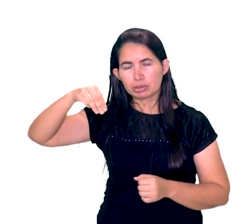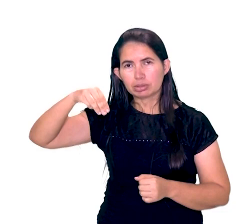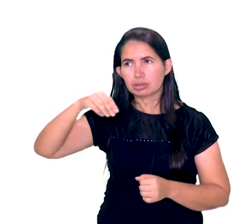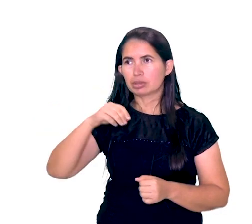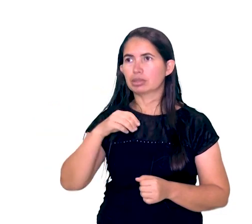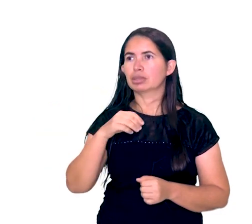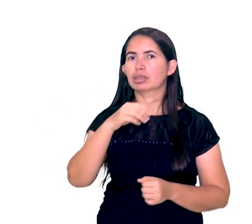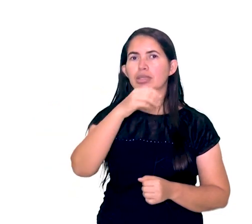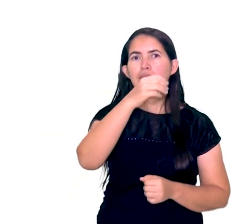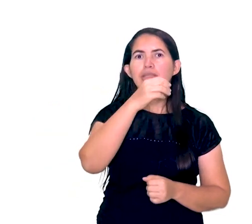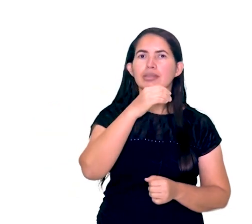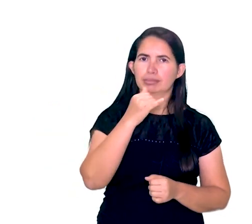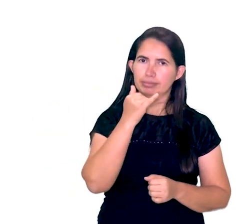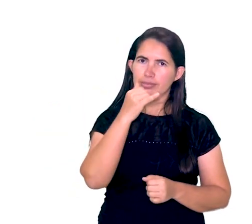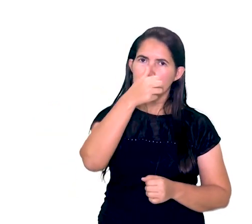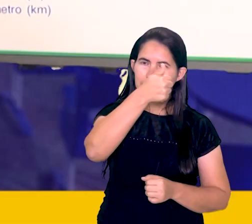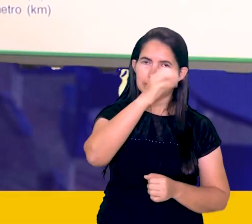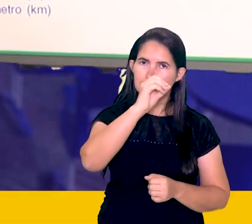centímetros